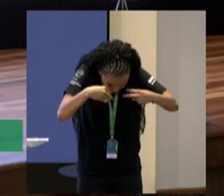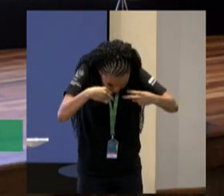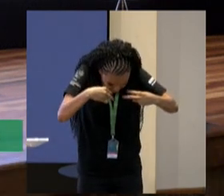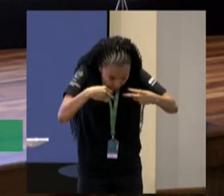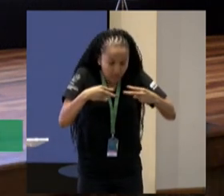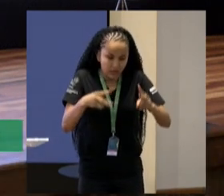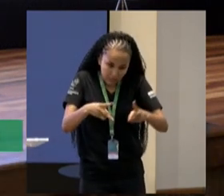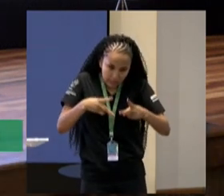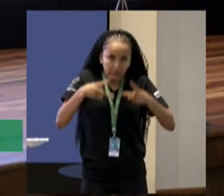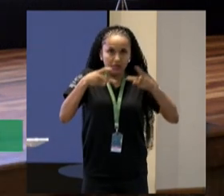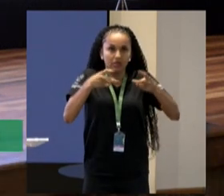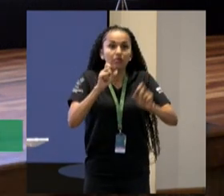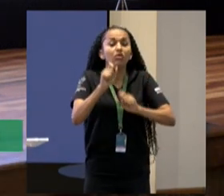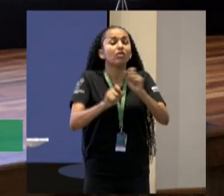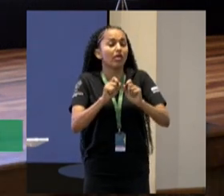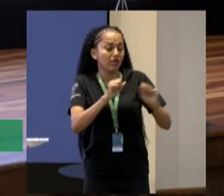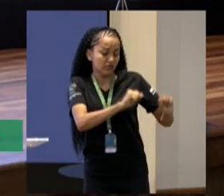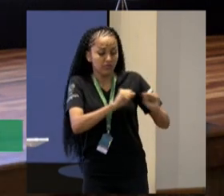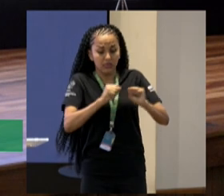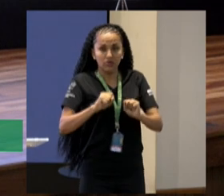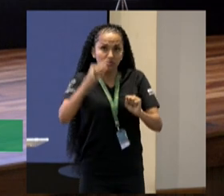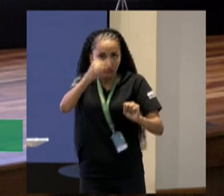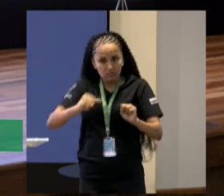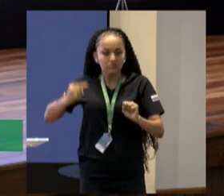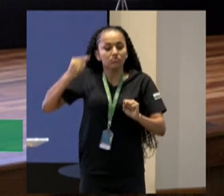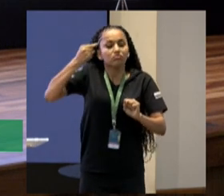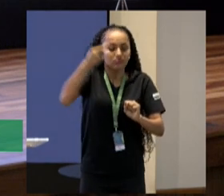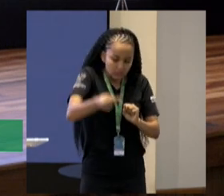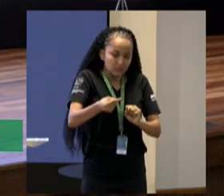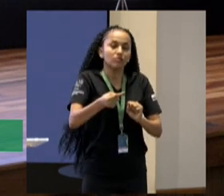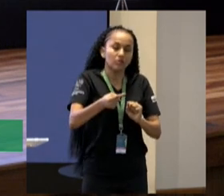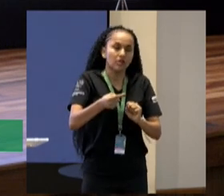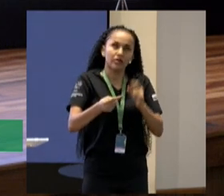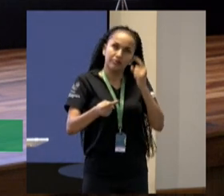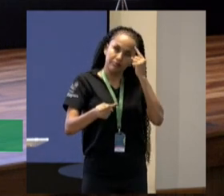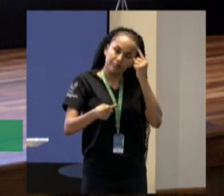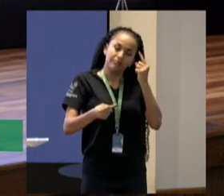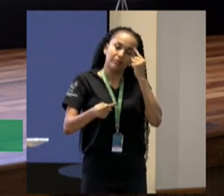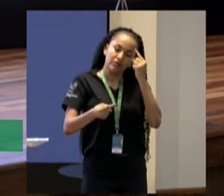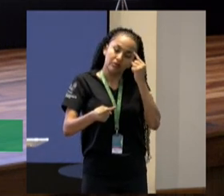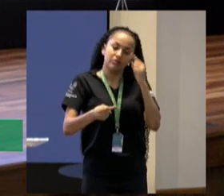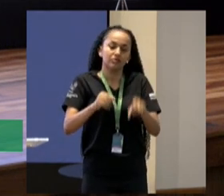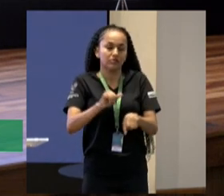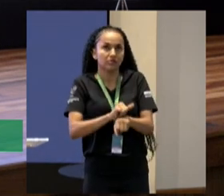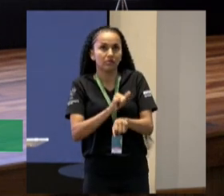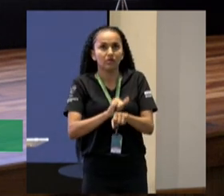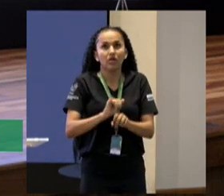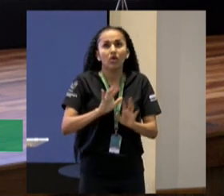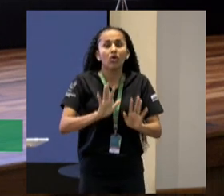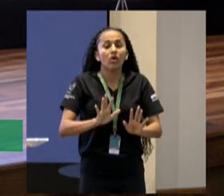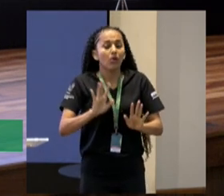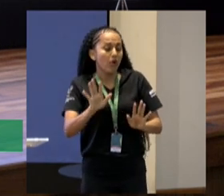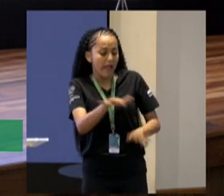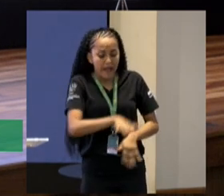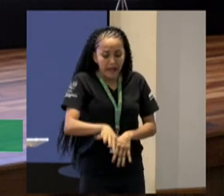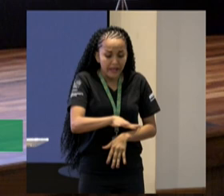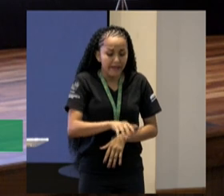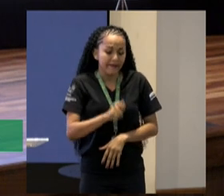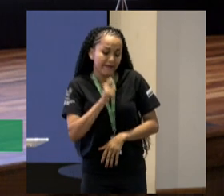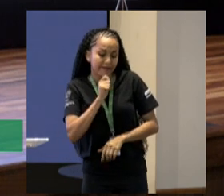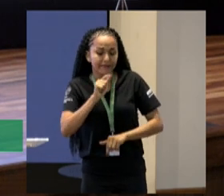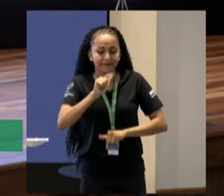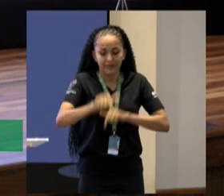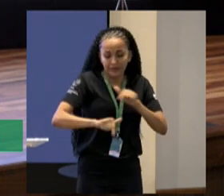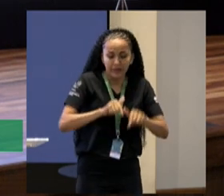a gente vê, de repente, o que é que a gente pode, o ano que vem, estar repensando, qual é a área que ainda não está